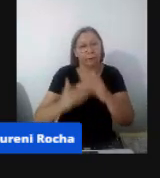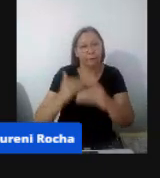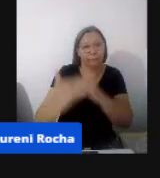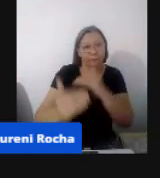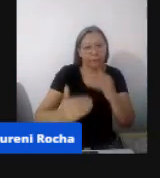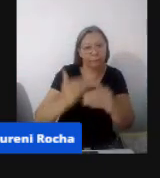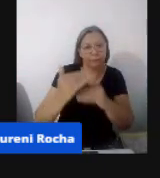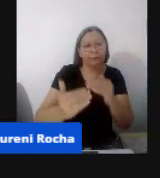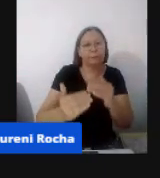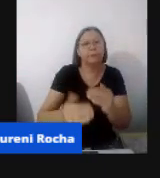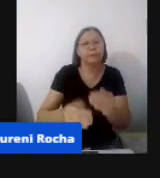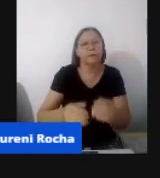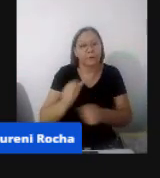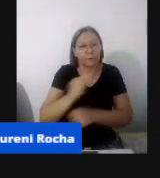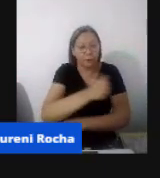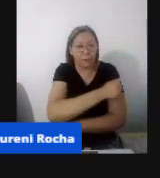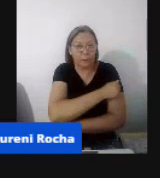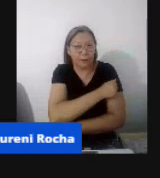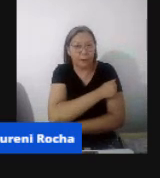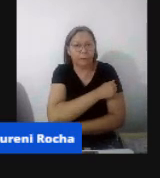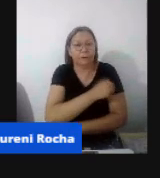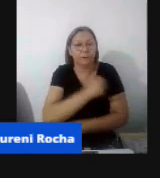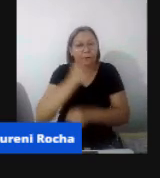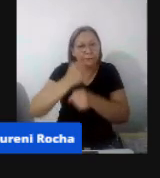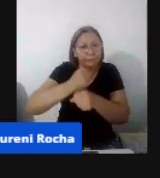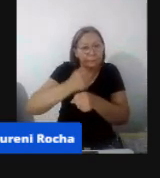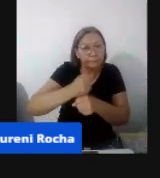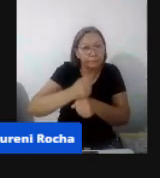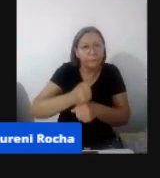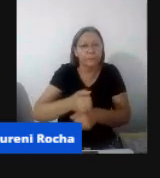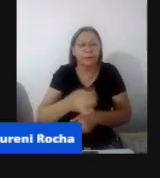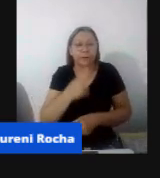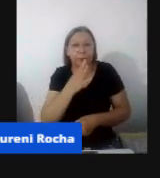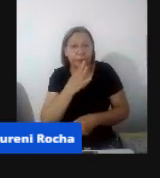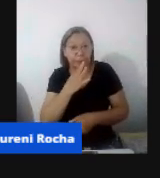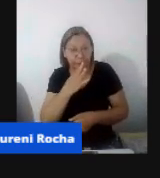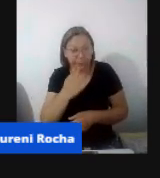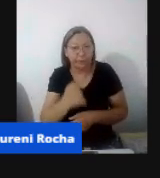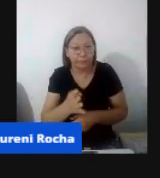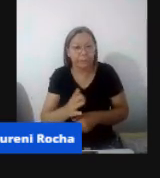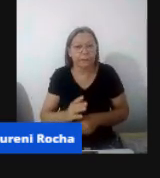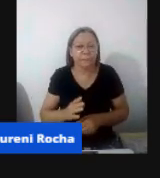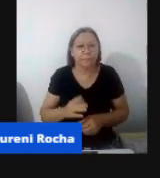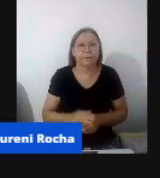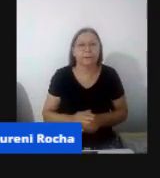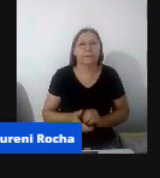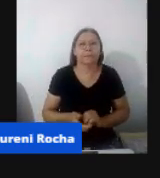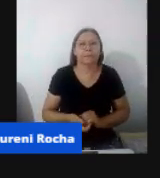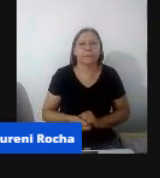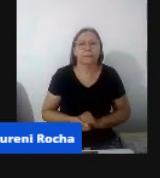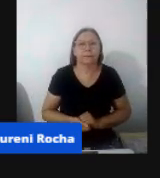aluno na construção do conhecimento dele. Próximo slide, por gentileza.